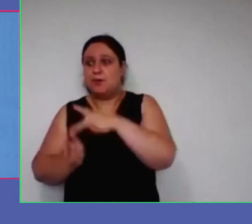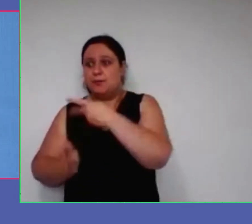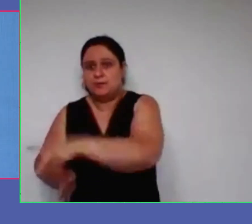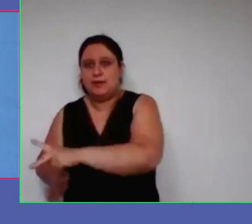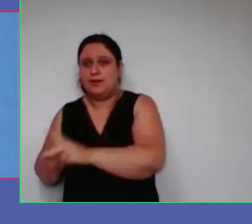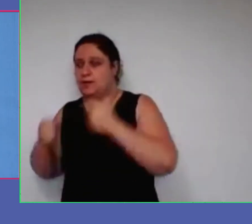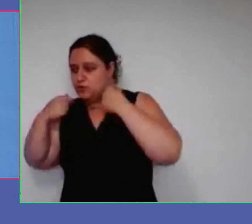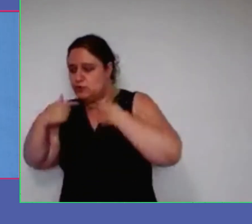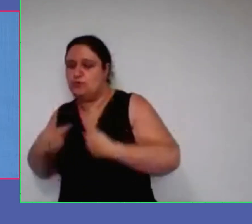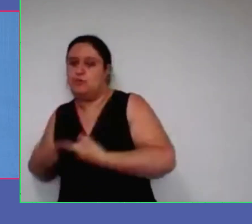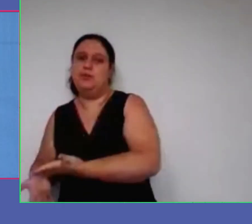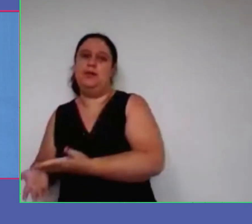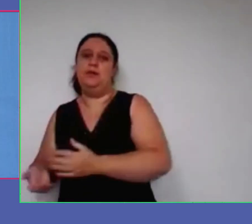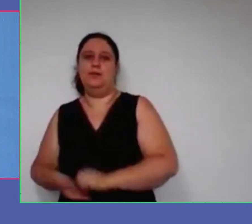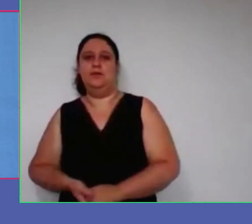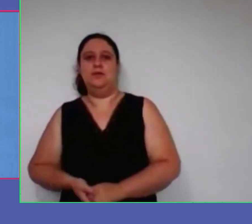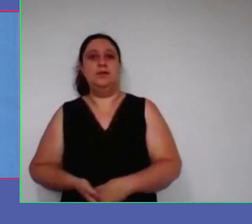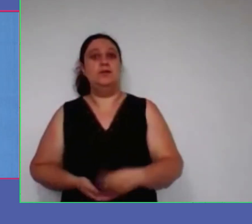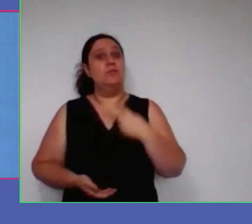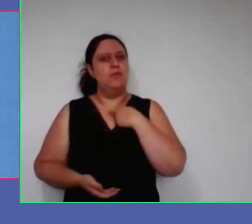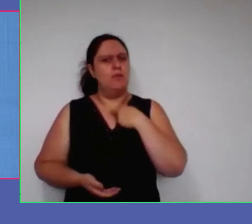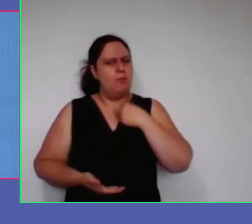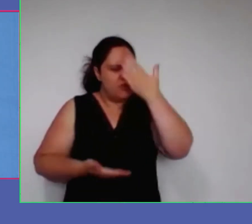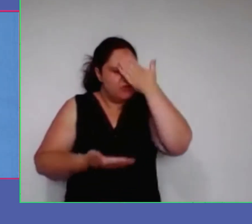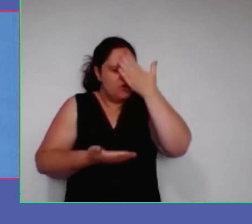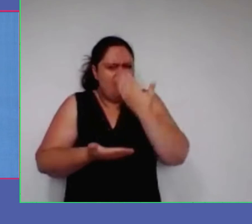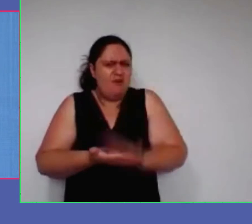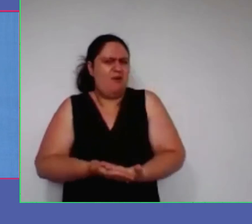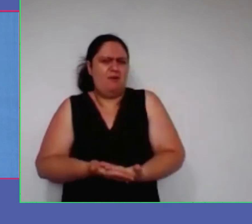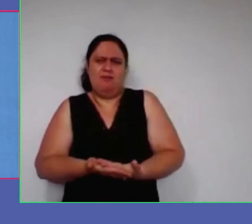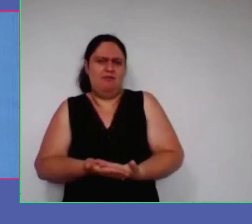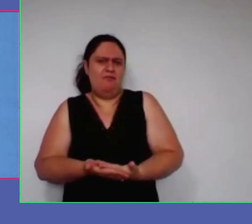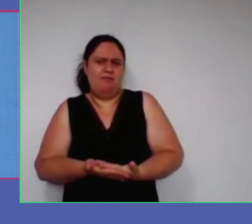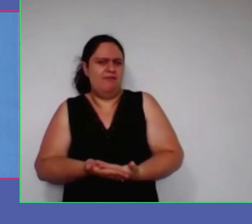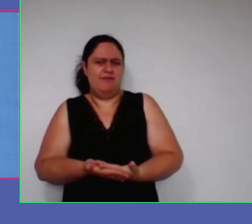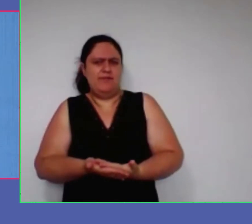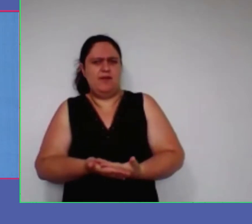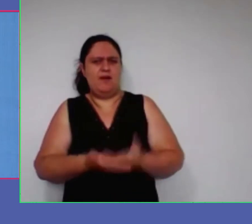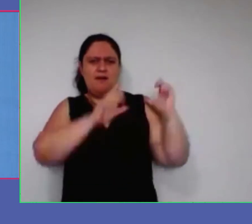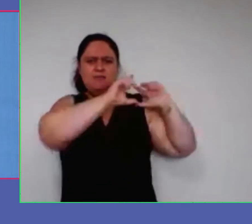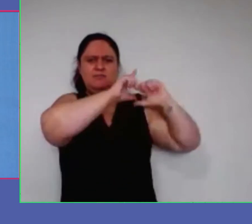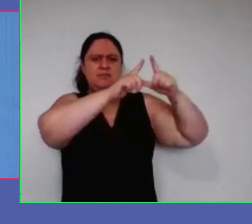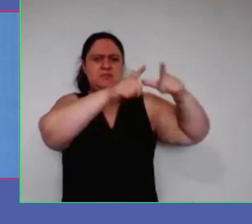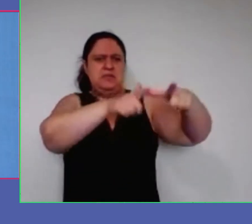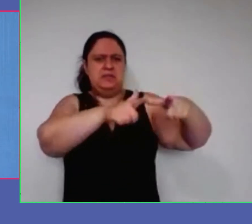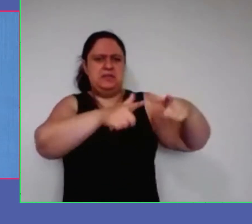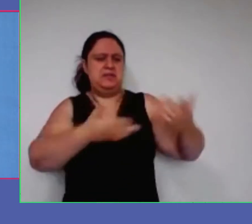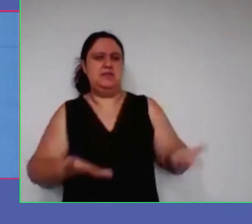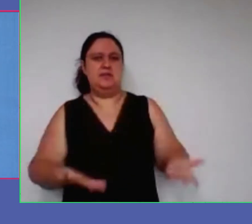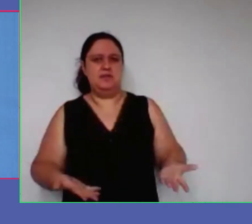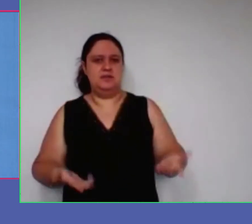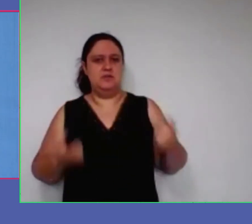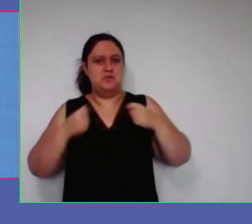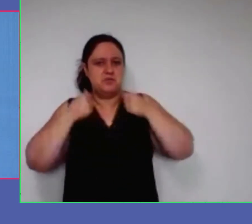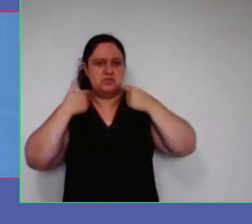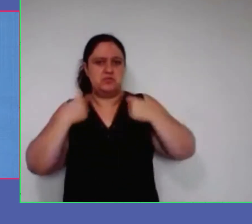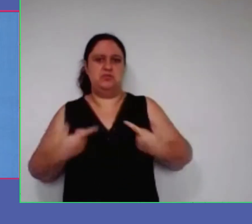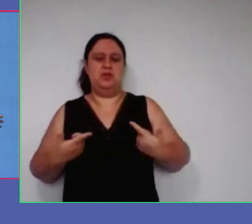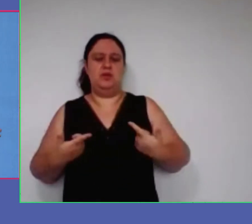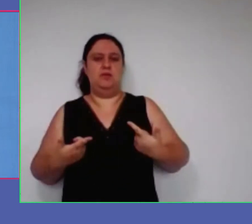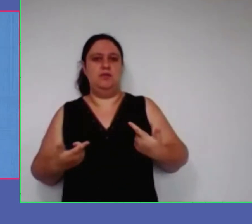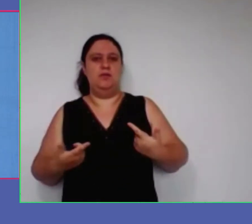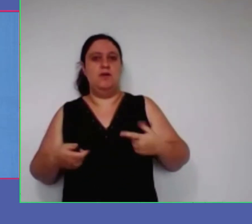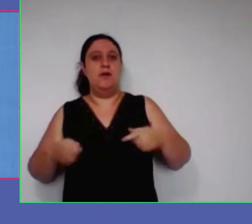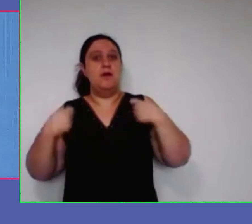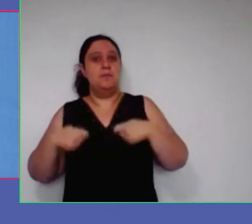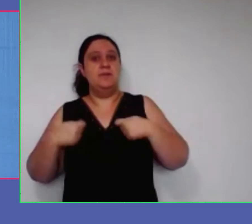pode confiar meramente nas interpretações humanas. Nós temos, irmãos, sempre voltar para texto